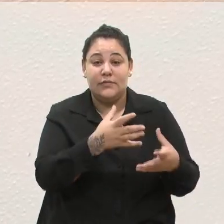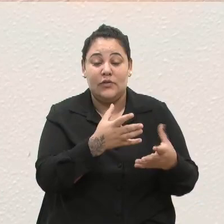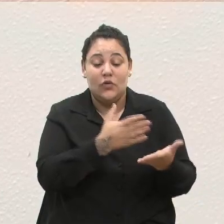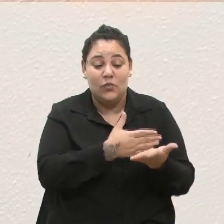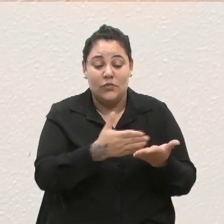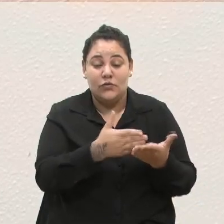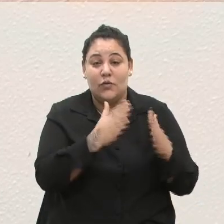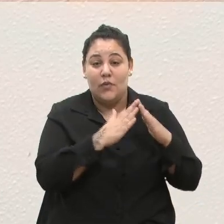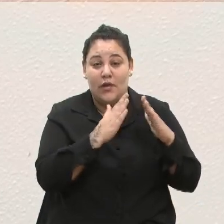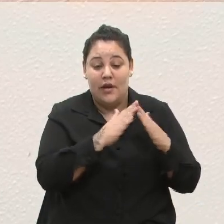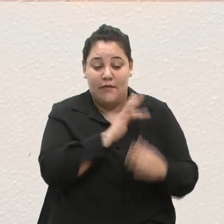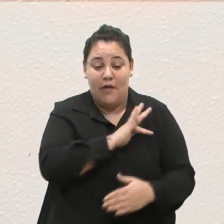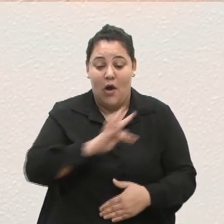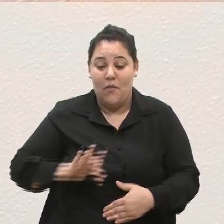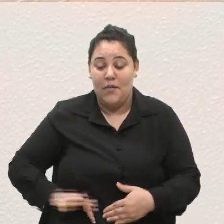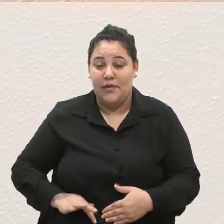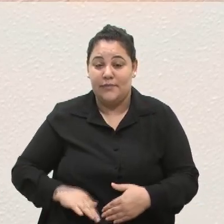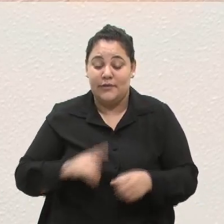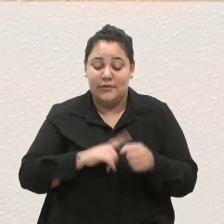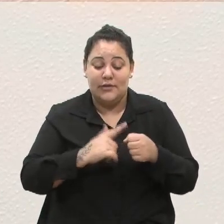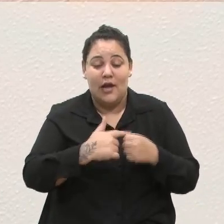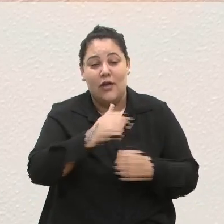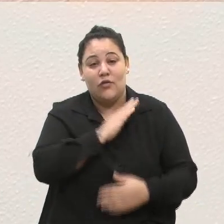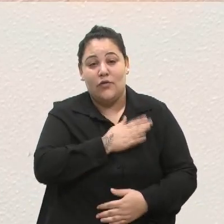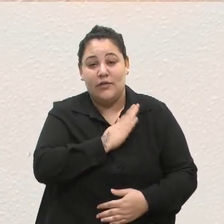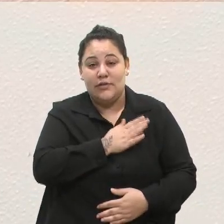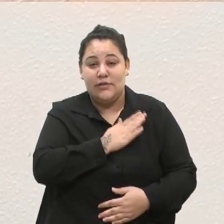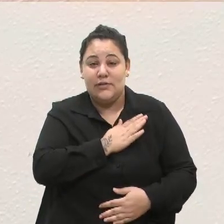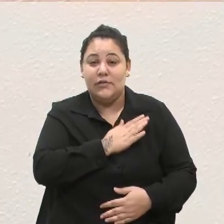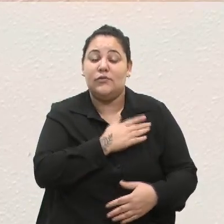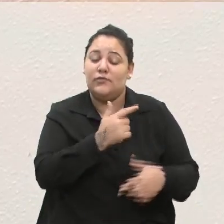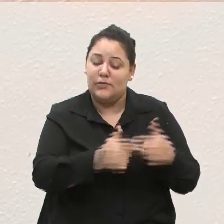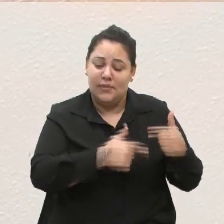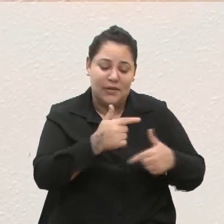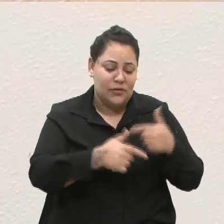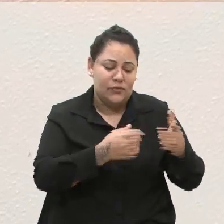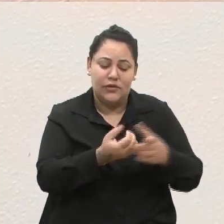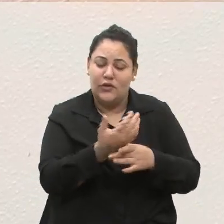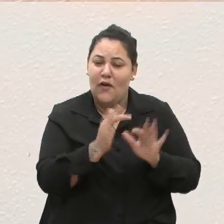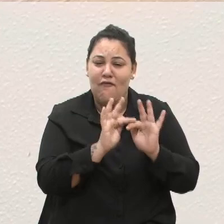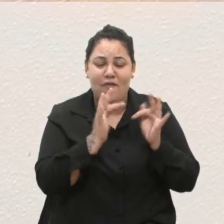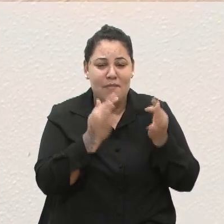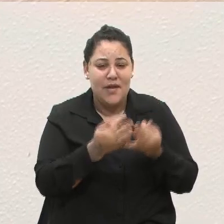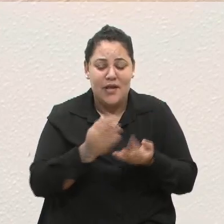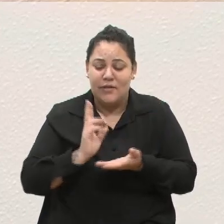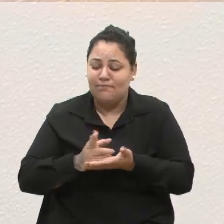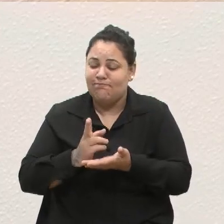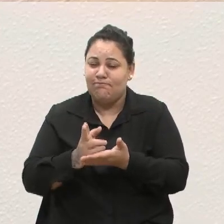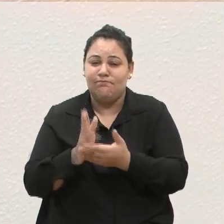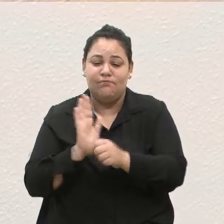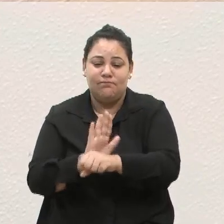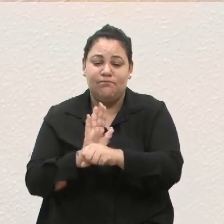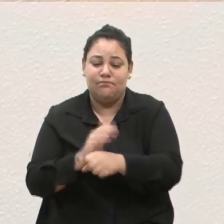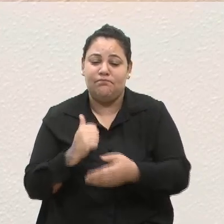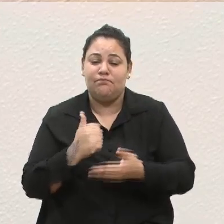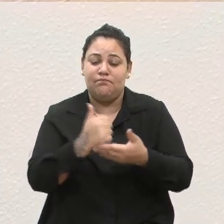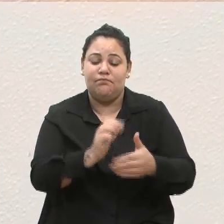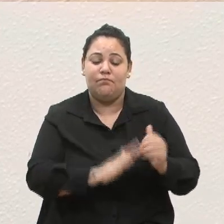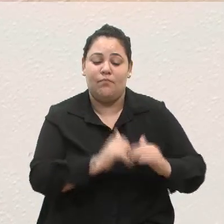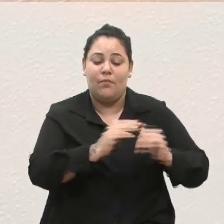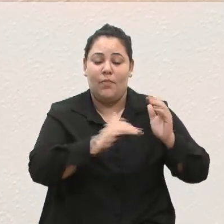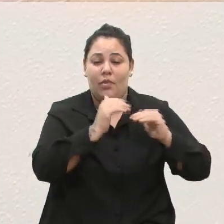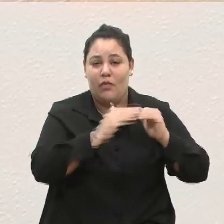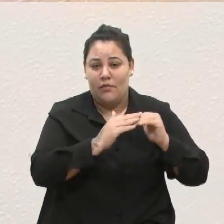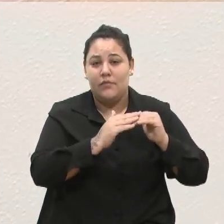do coração, onde se estabeleceu, trabalhou, formou a sua família e contribuiu ativamente para o crescimento e desenvolvimento do